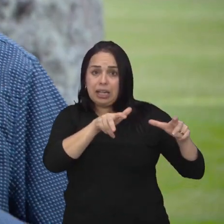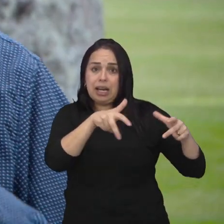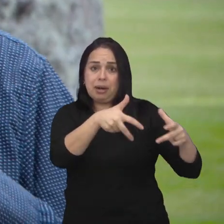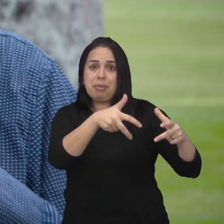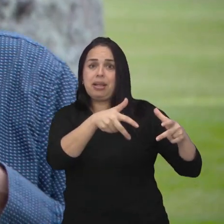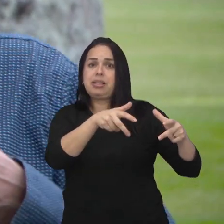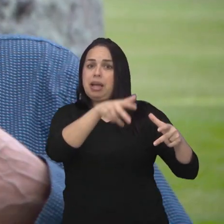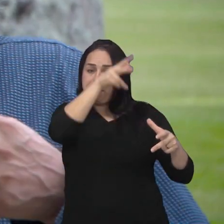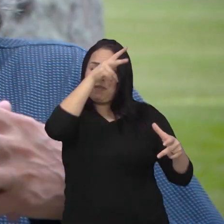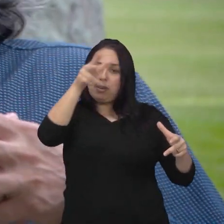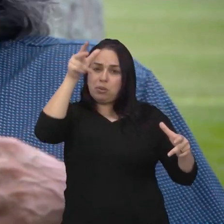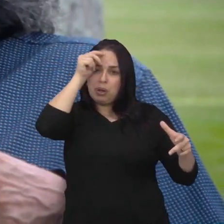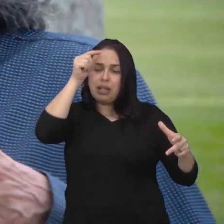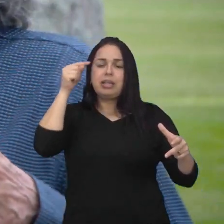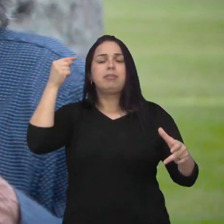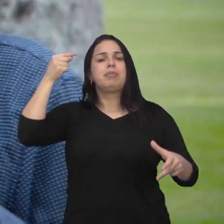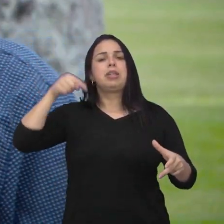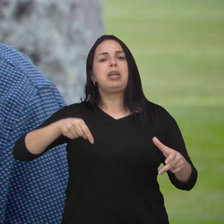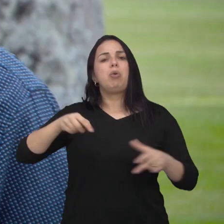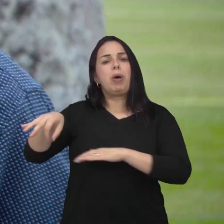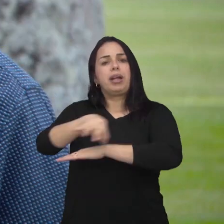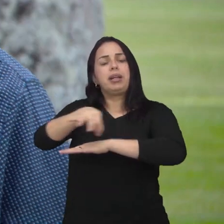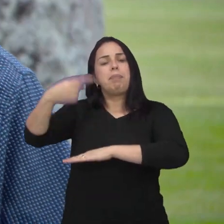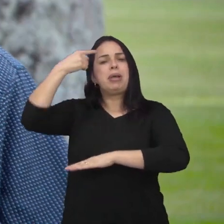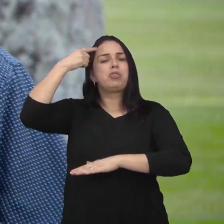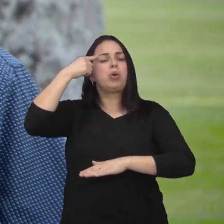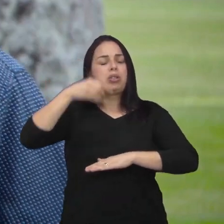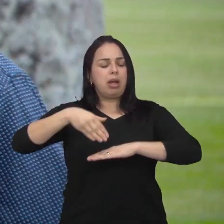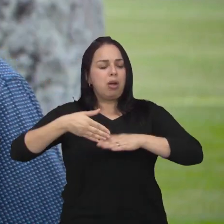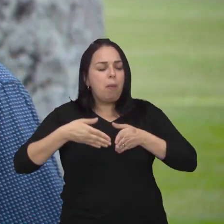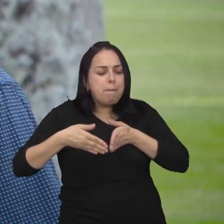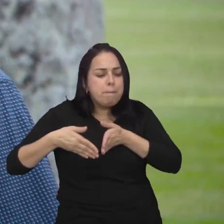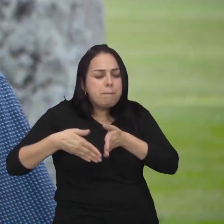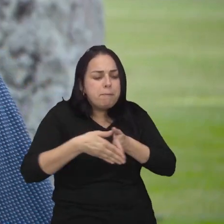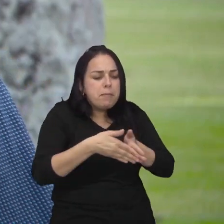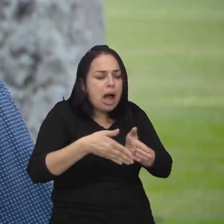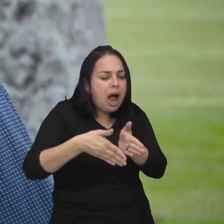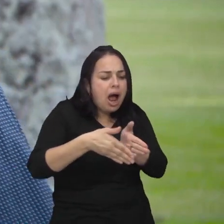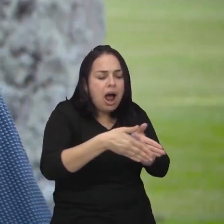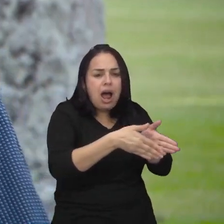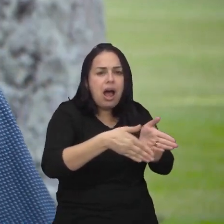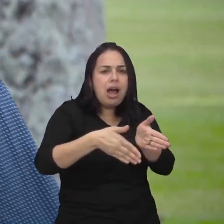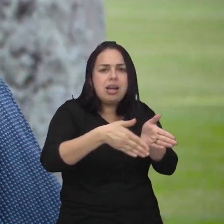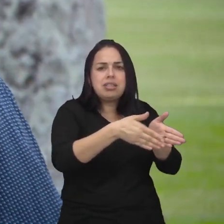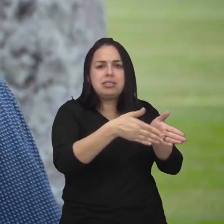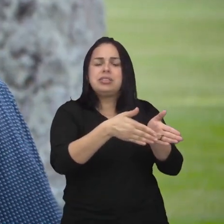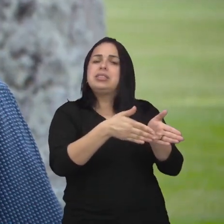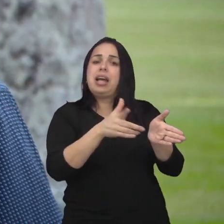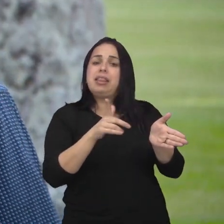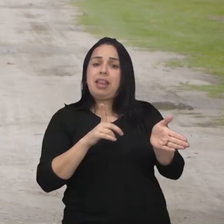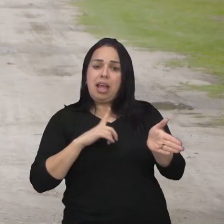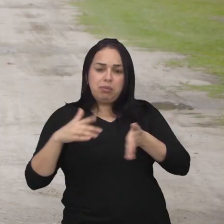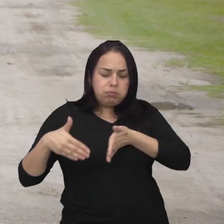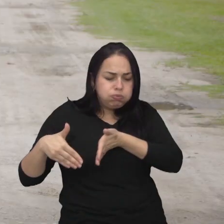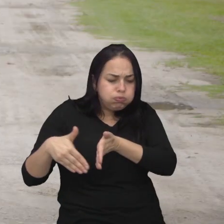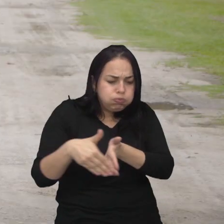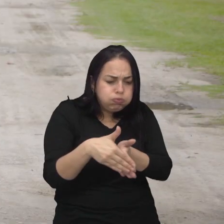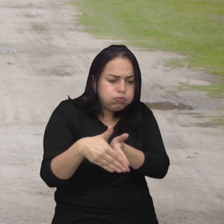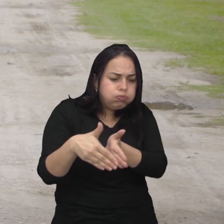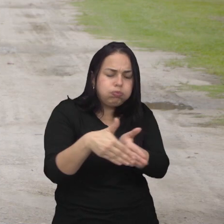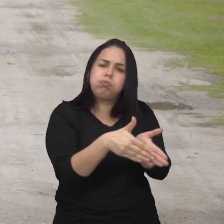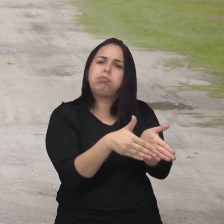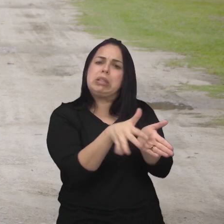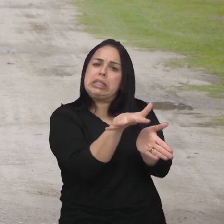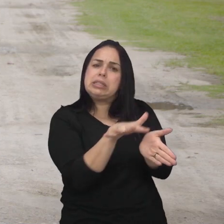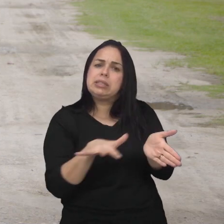Prefeitura, ali o Niemeyer pensou um lago olímpico. Teria uma barragem onde é hoje a Sebastião Galberto, ali a